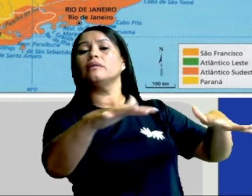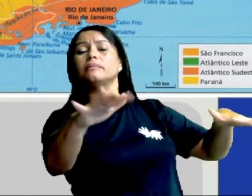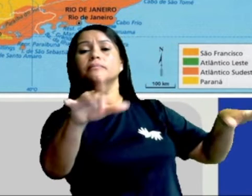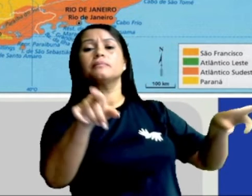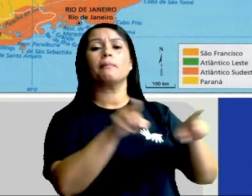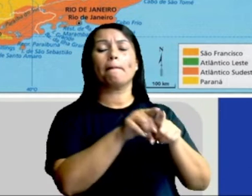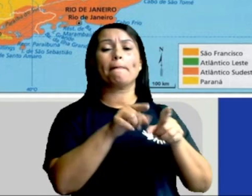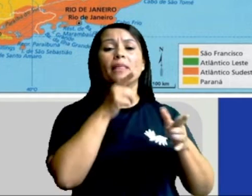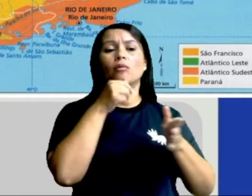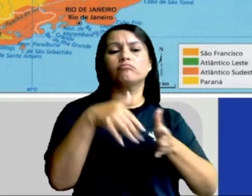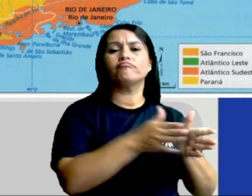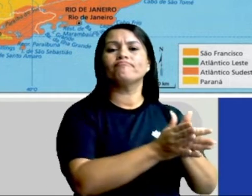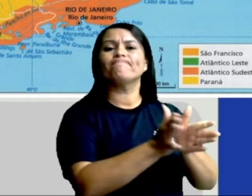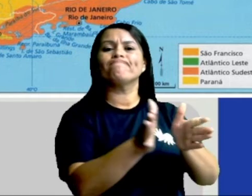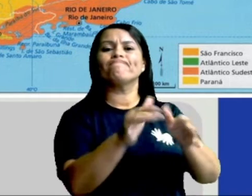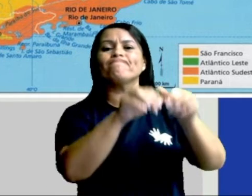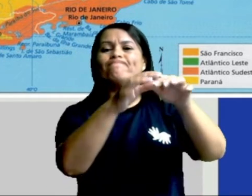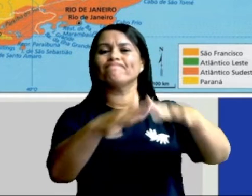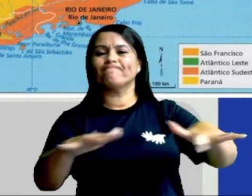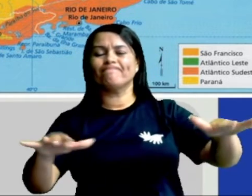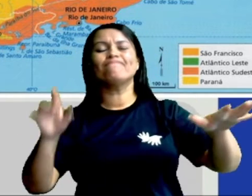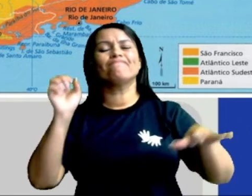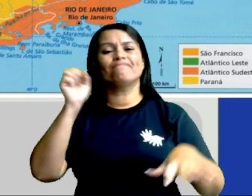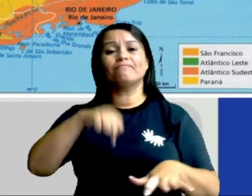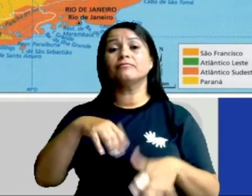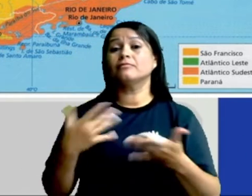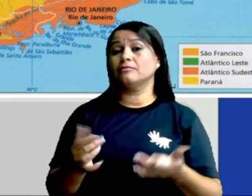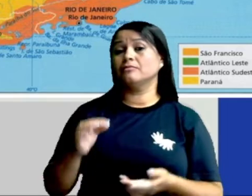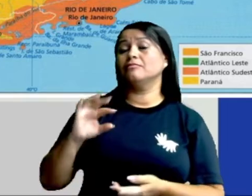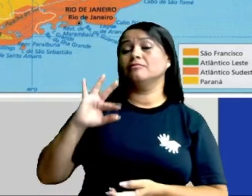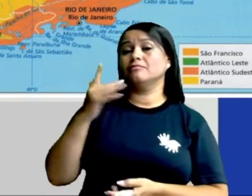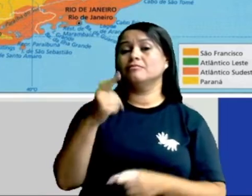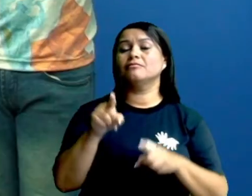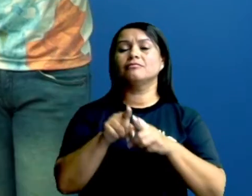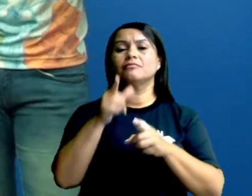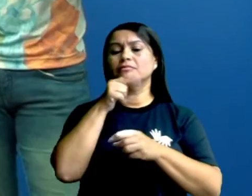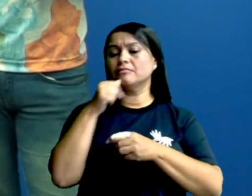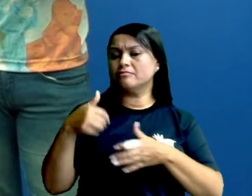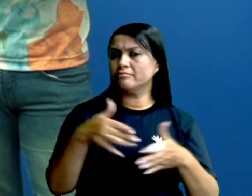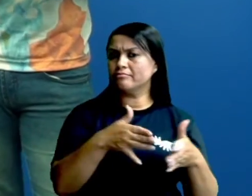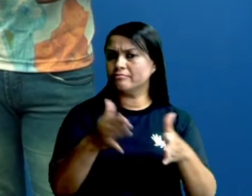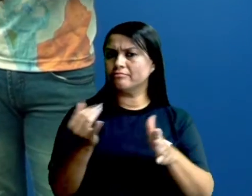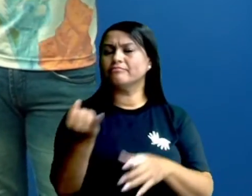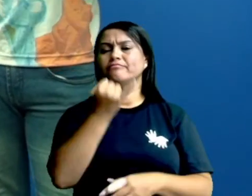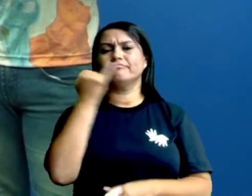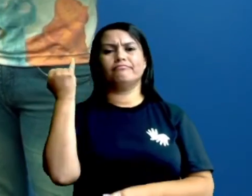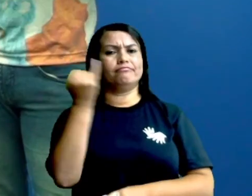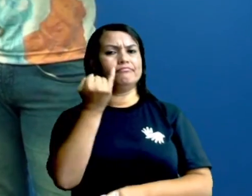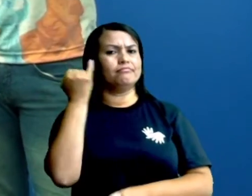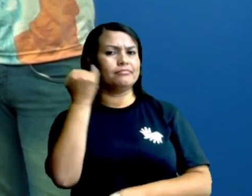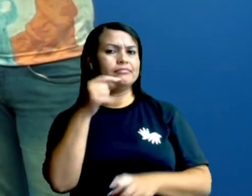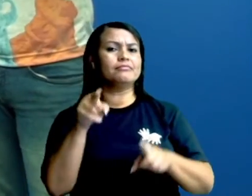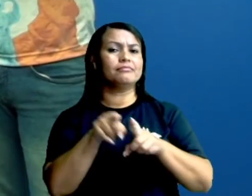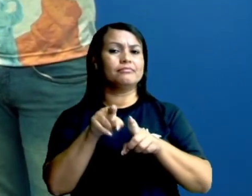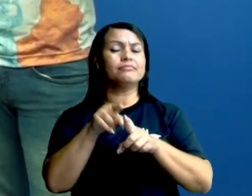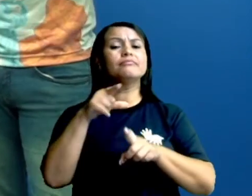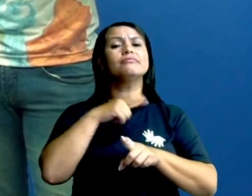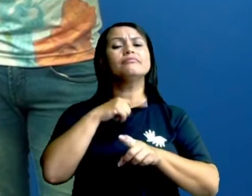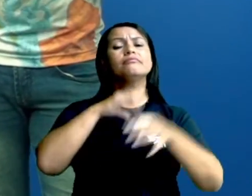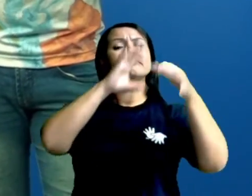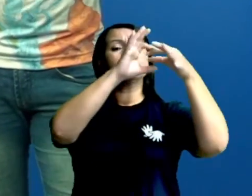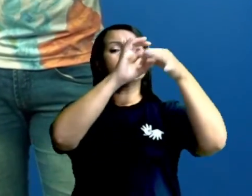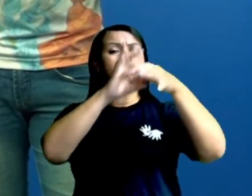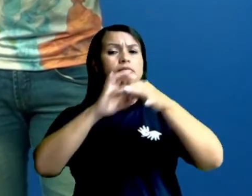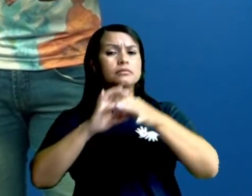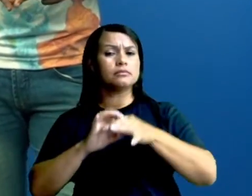né, um caminho até o Oceano Atlântico. Então, logicamente, os rios tiveram uma importância muito grande para a região, tanto no que se refere ao contexto